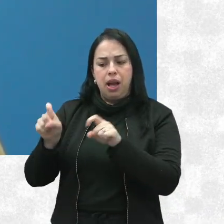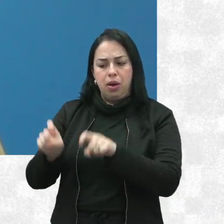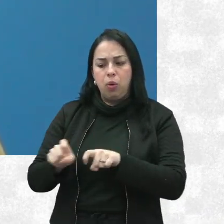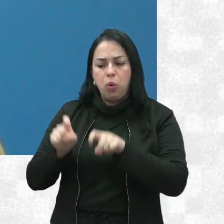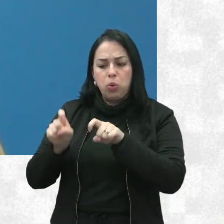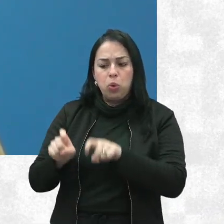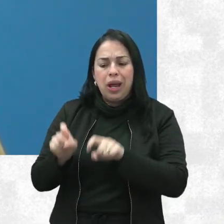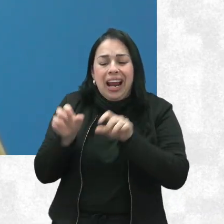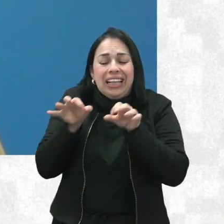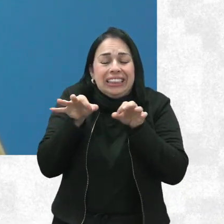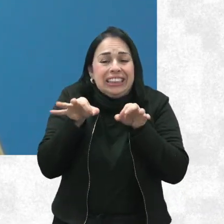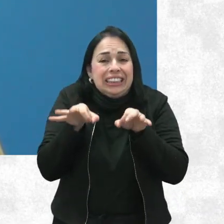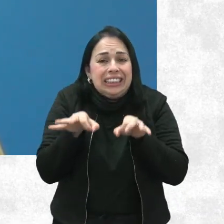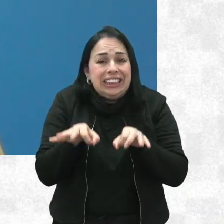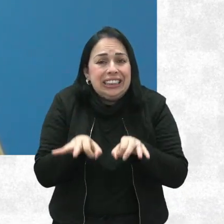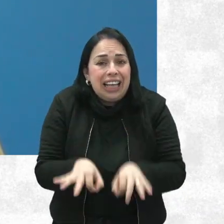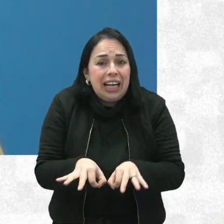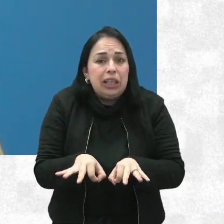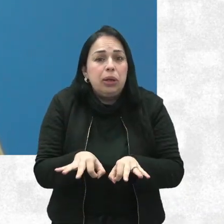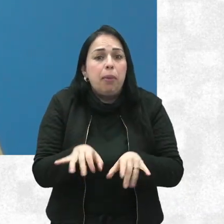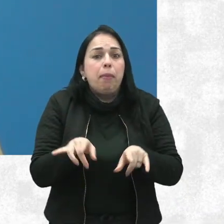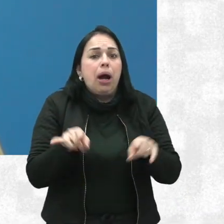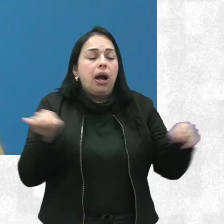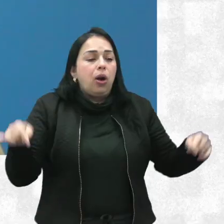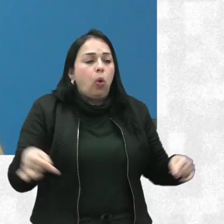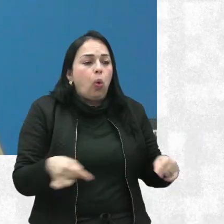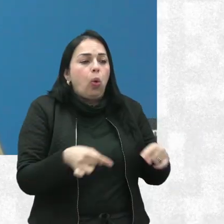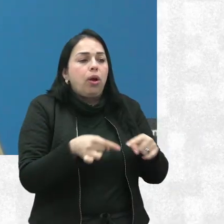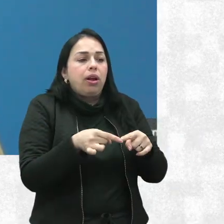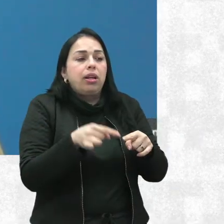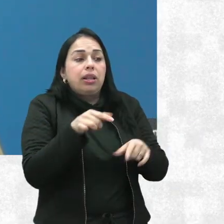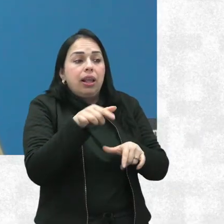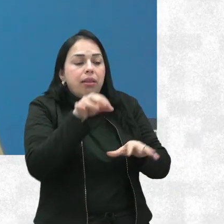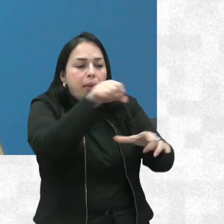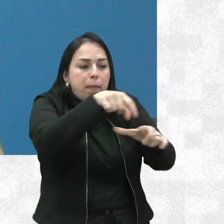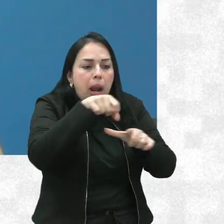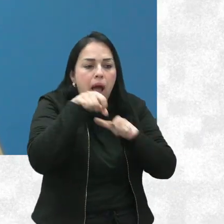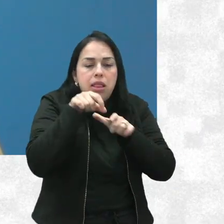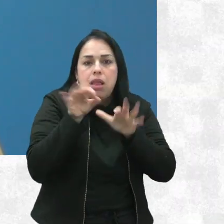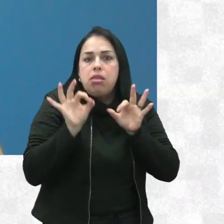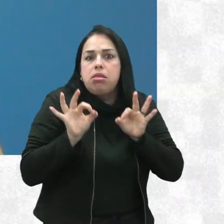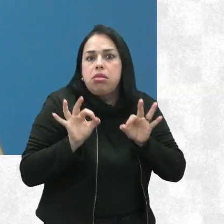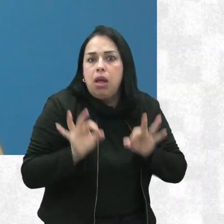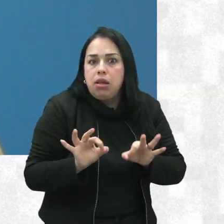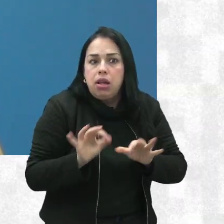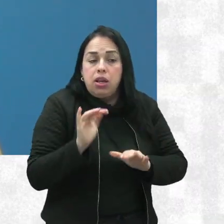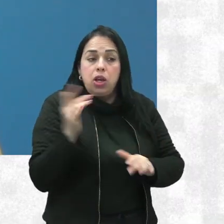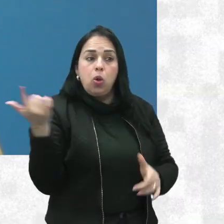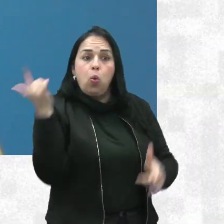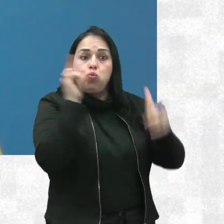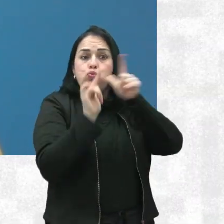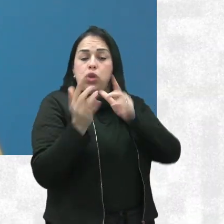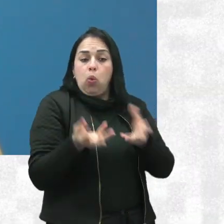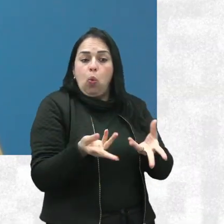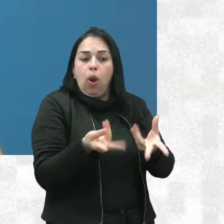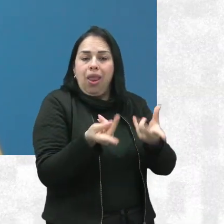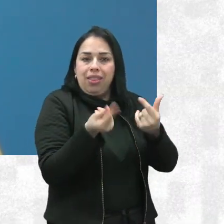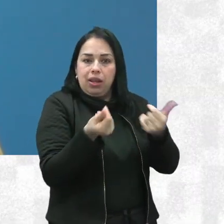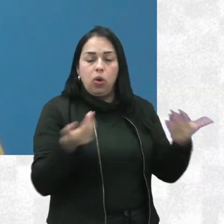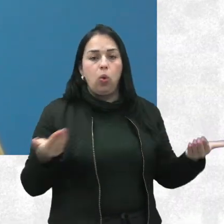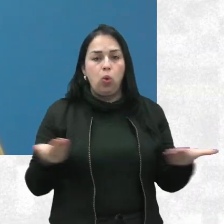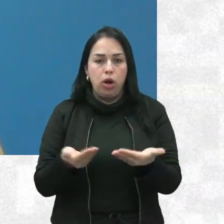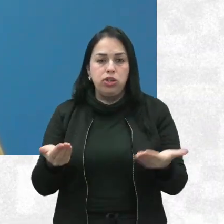agricultura de precisão, para ela se tornar, né, para o produtor produzir com mais eficiência, com mais eficácia, ter mais